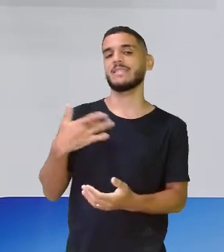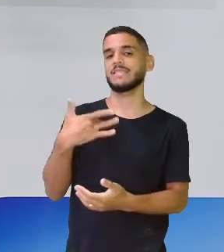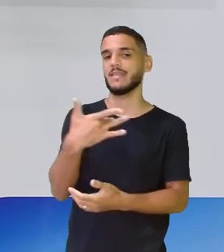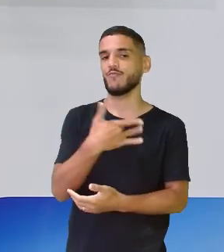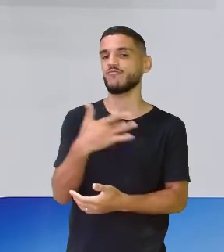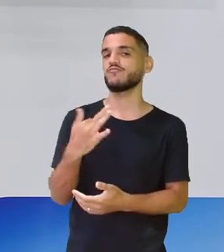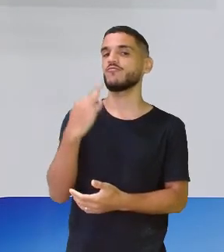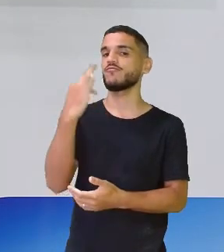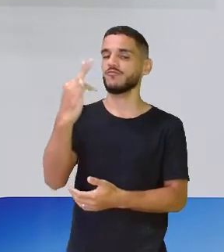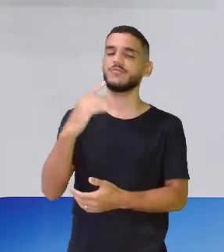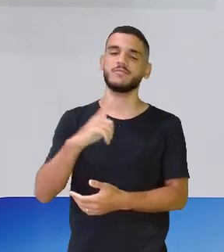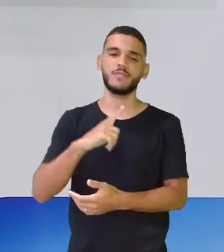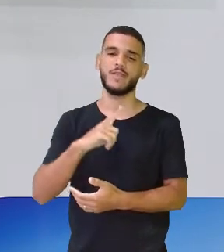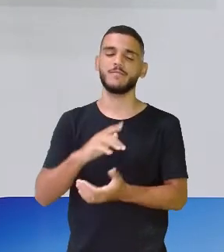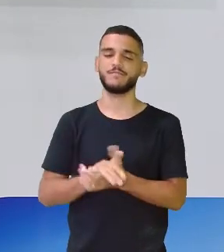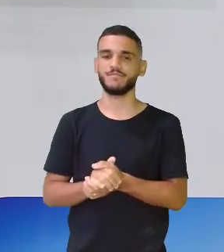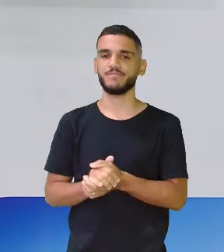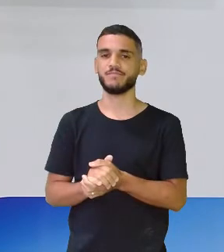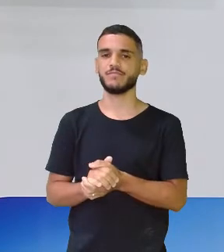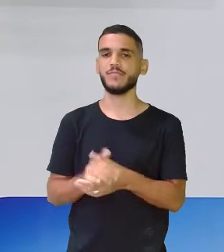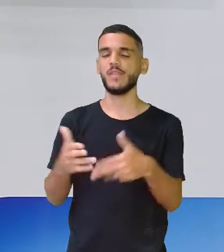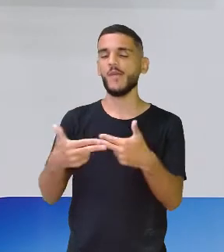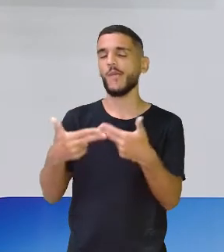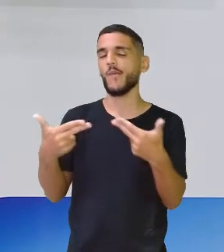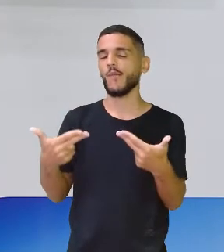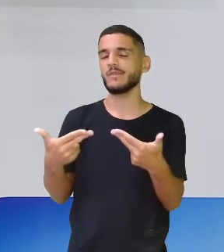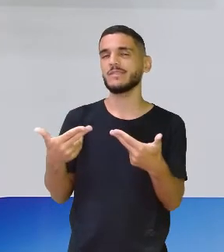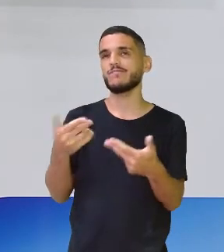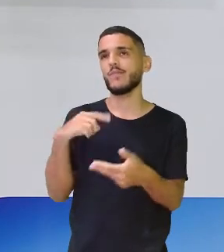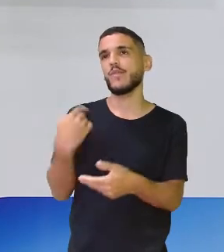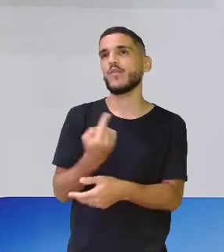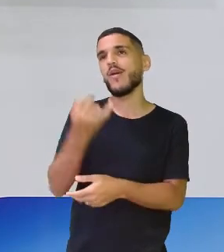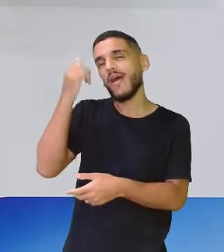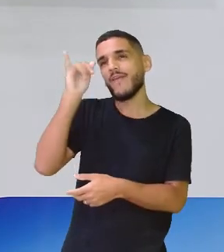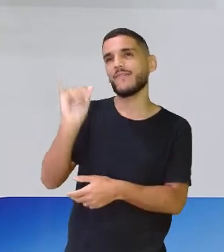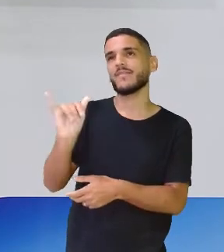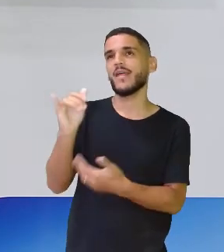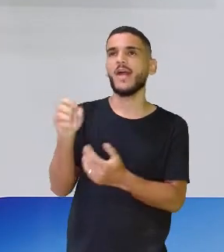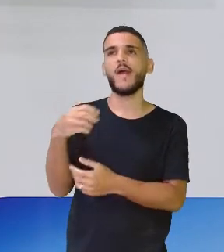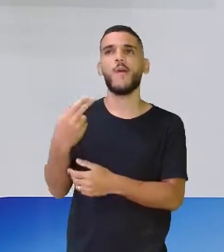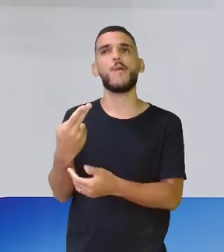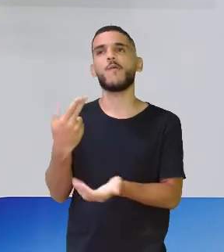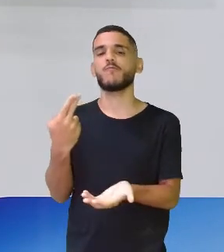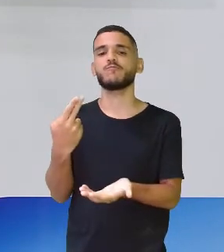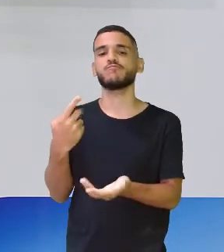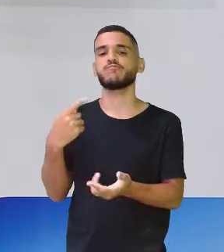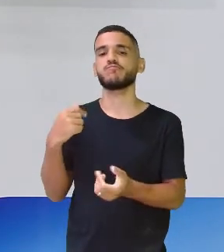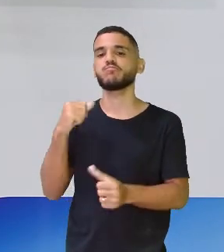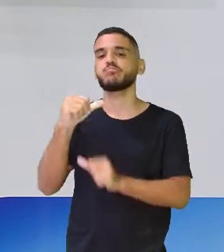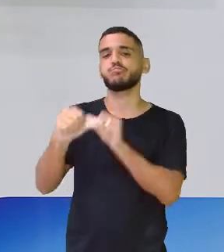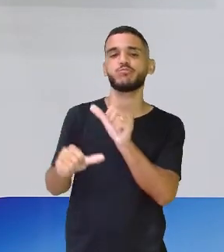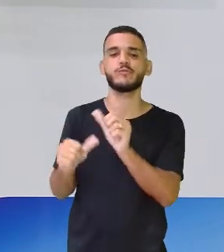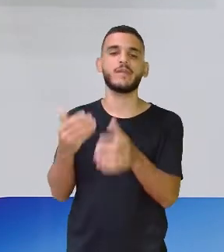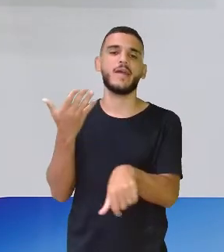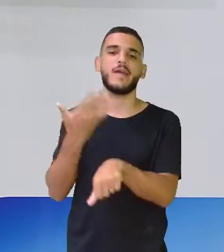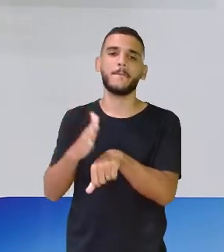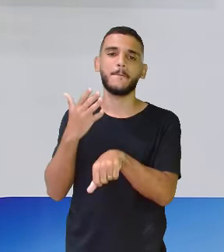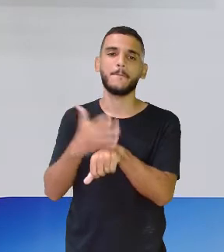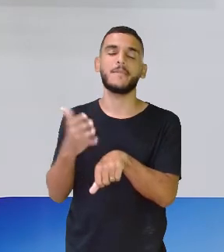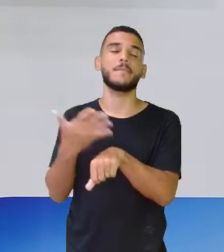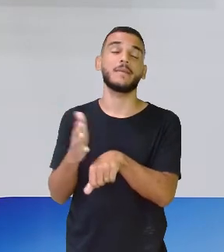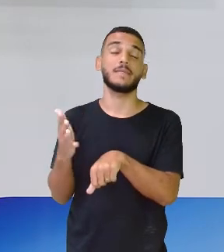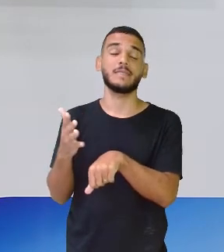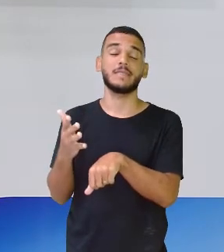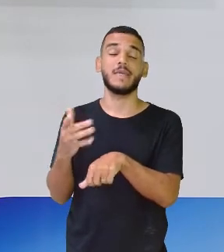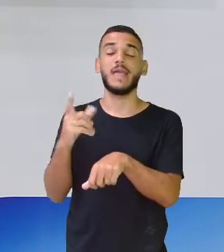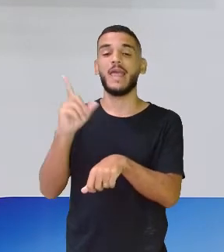saúde. Em pequenas coisas que a gente pode evitar, ou que a gente pode mudar, ou que a gente pode fazer, vai ser a diferença entre